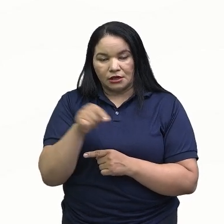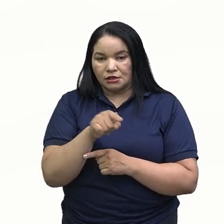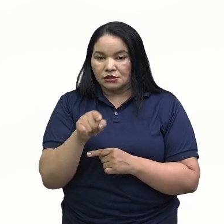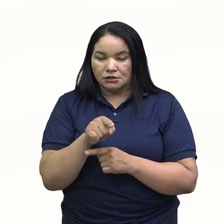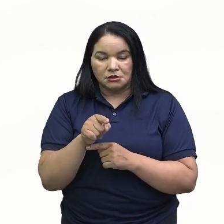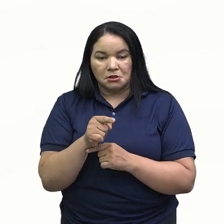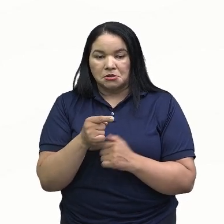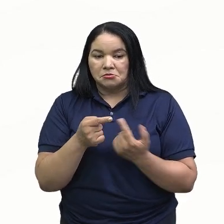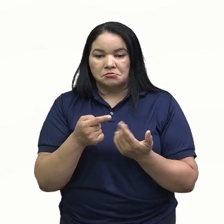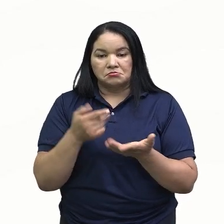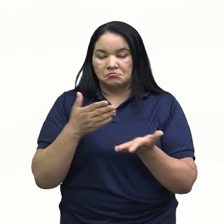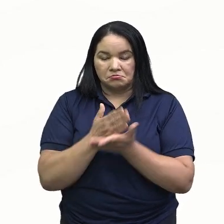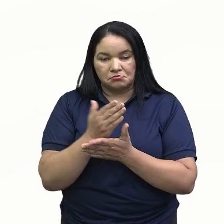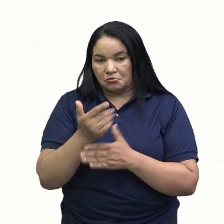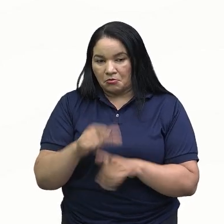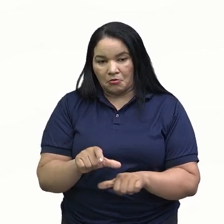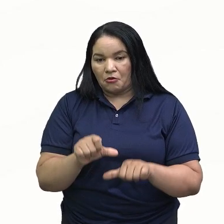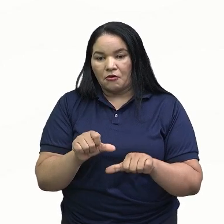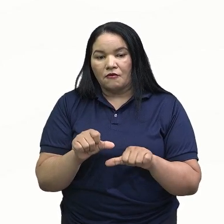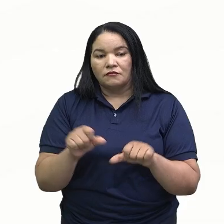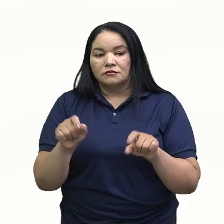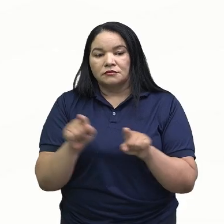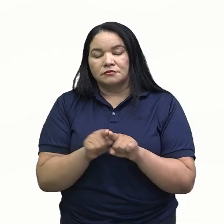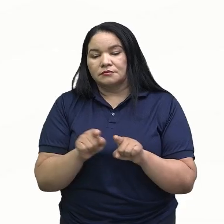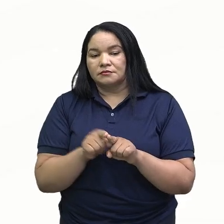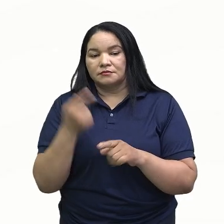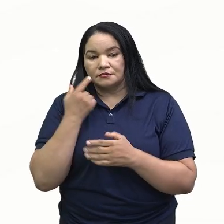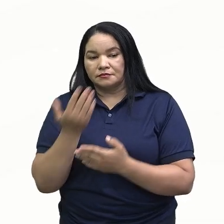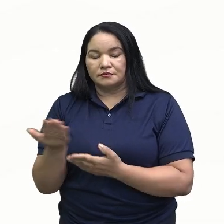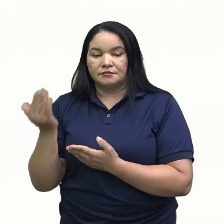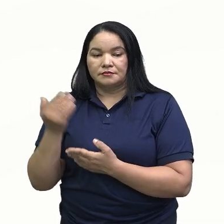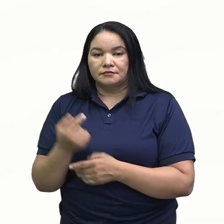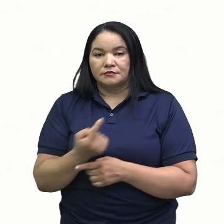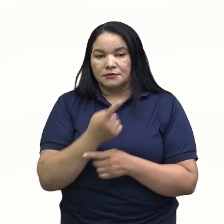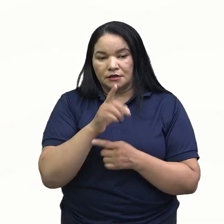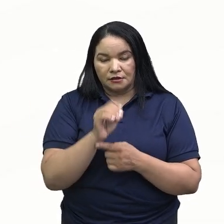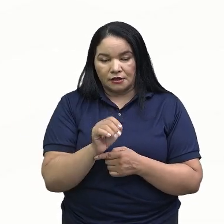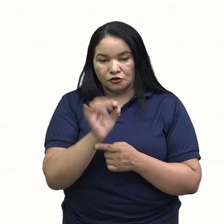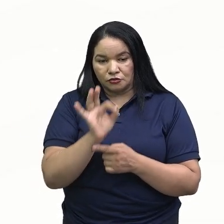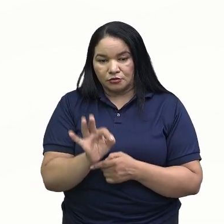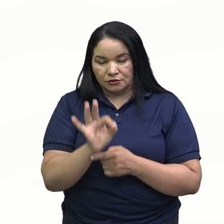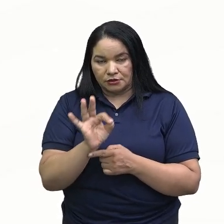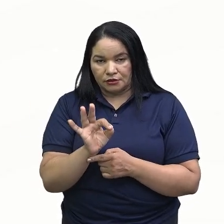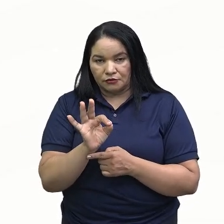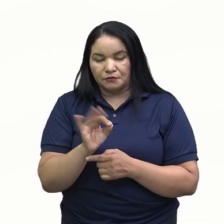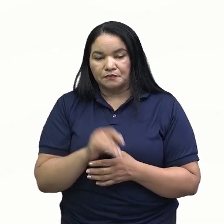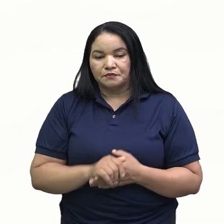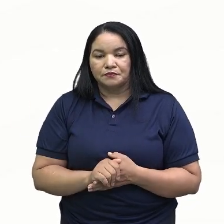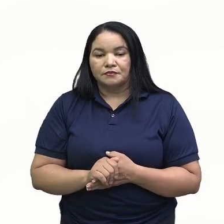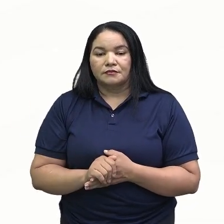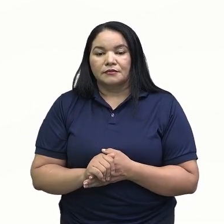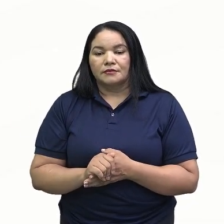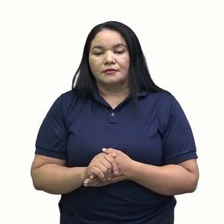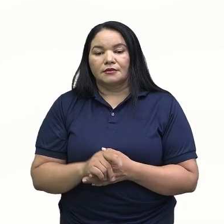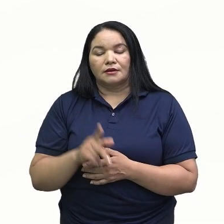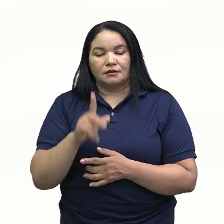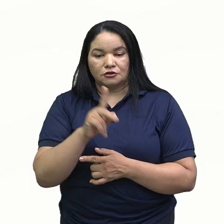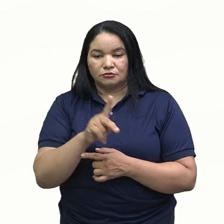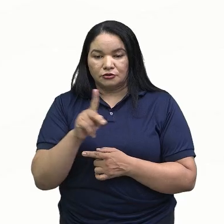as medidas. Então, 10%, vejam aí que é uma quantidade maior, dos